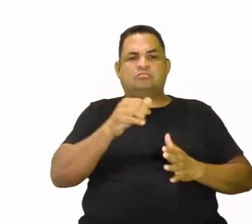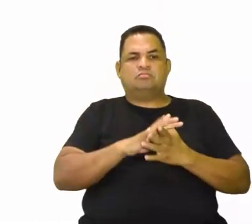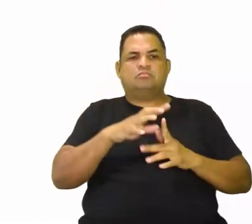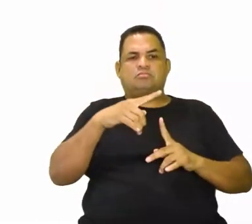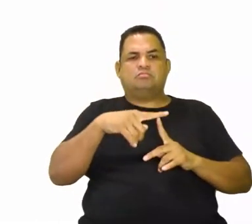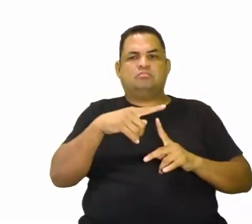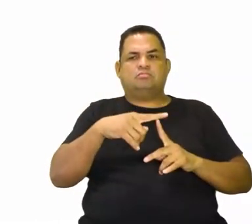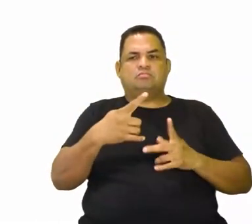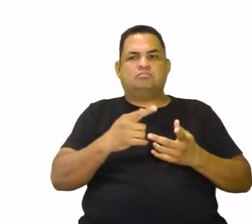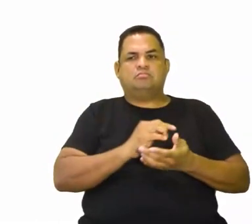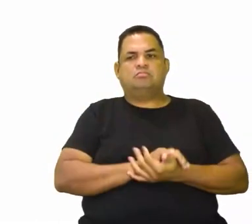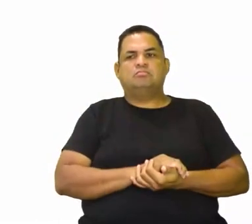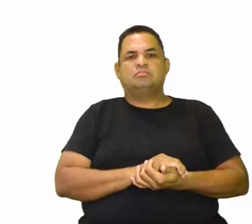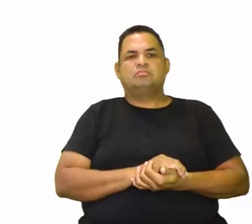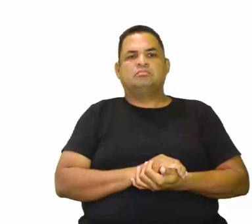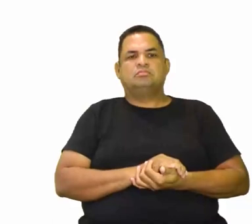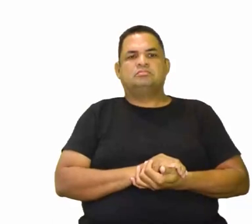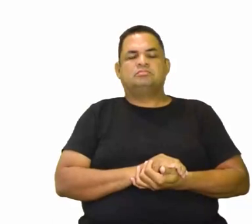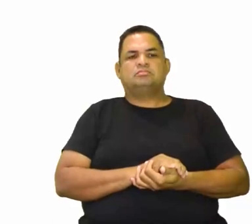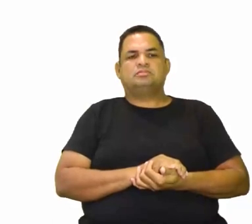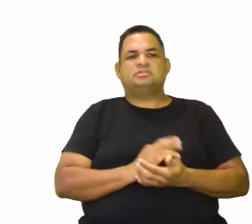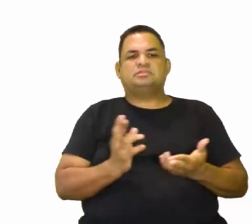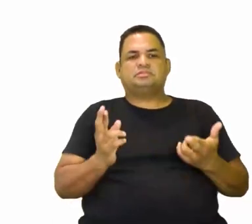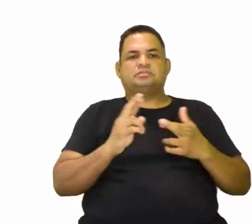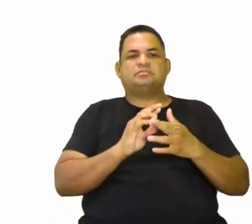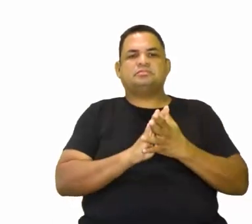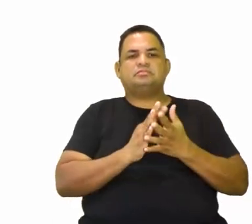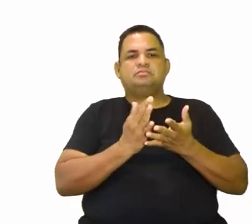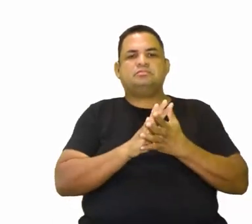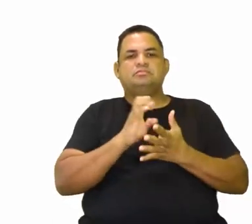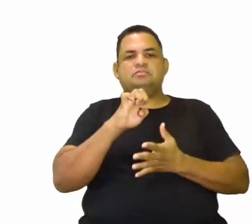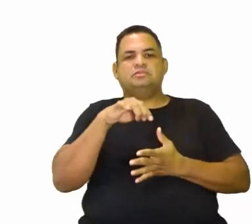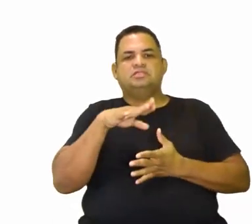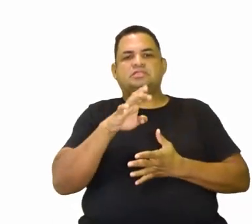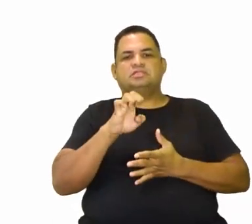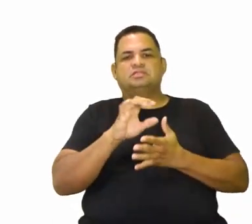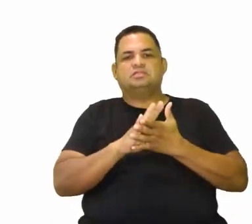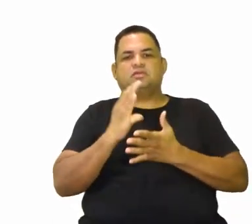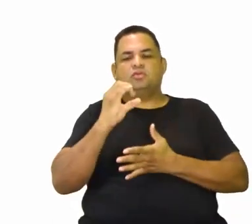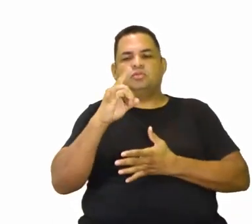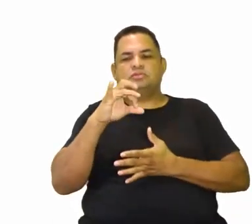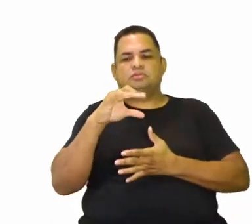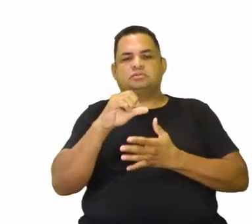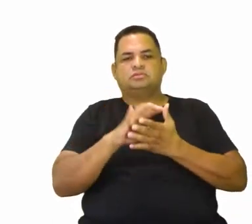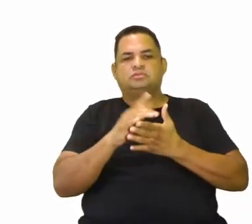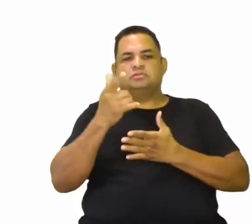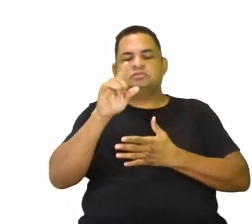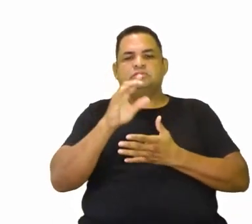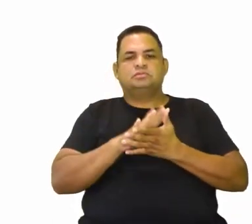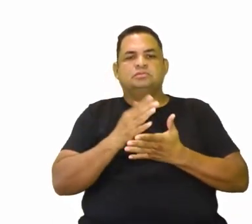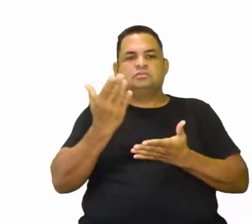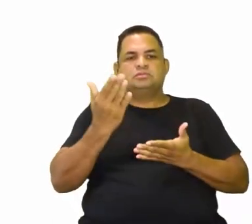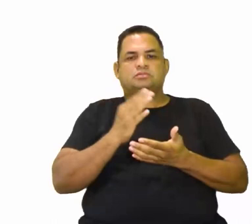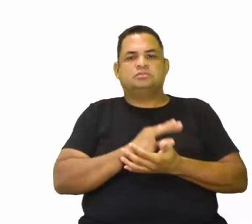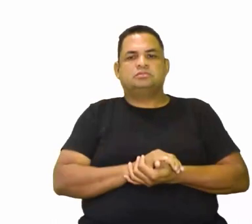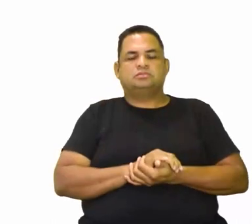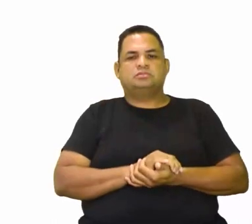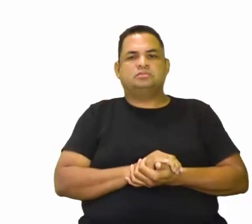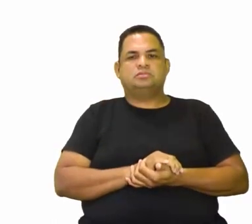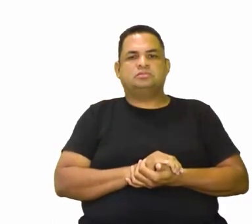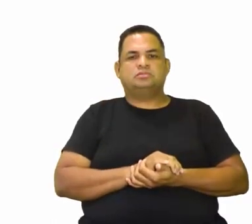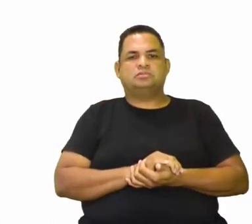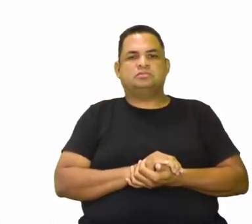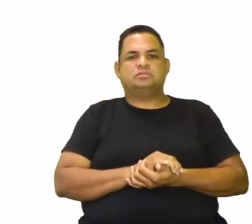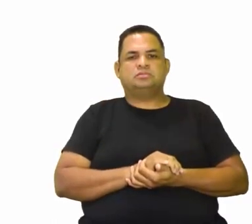reação, que são as reações de síntese ou composição, que vocês também podem ver por aí em alguns outros autores, chamada como